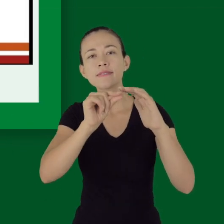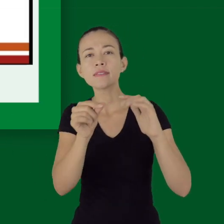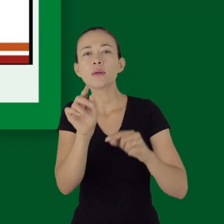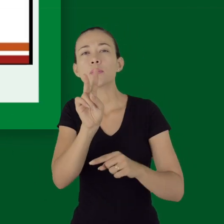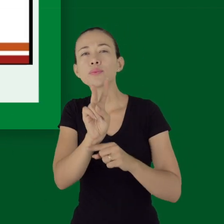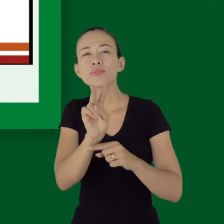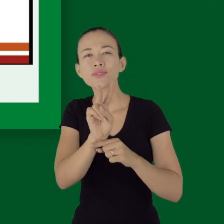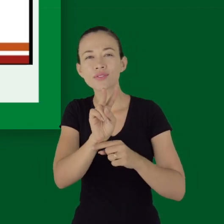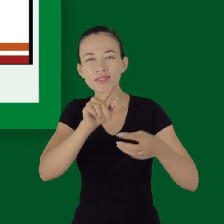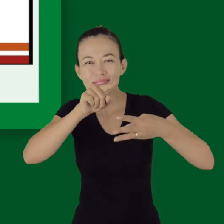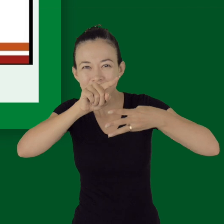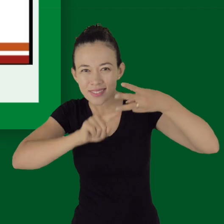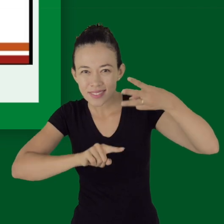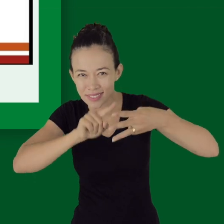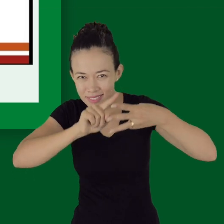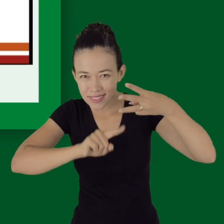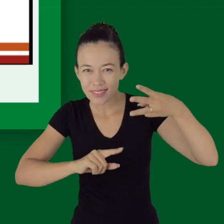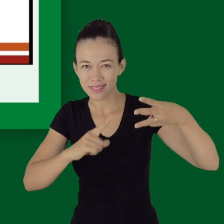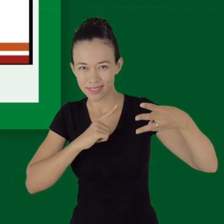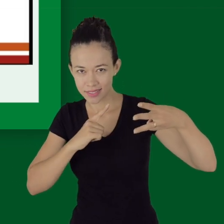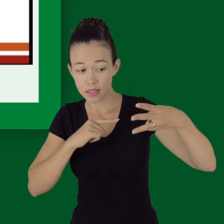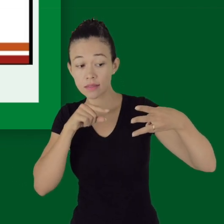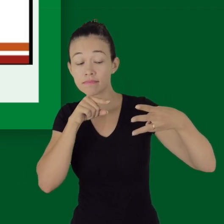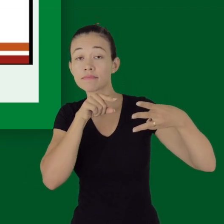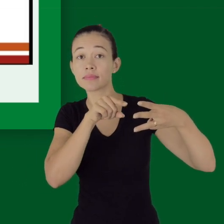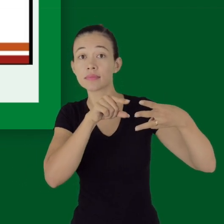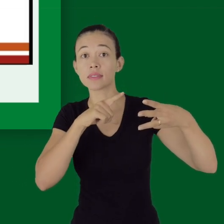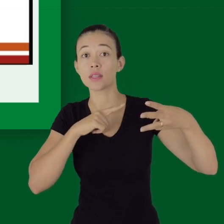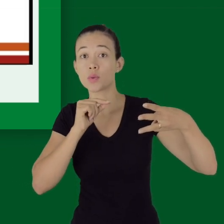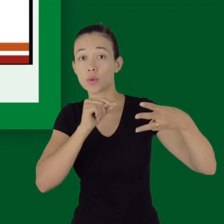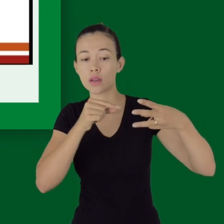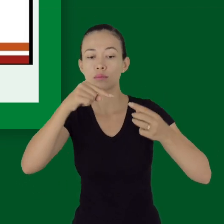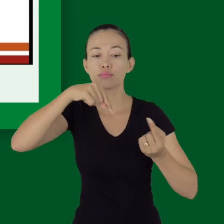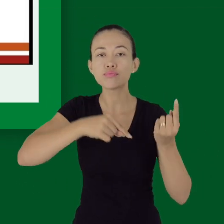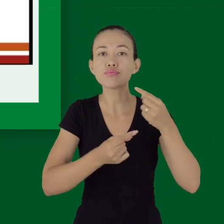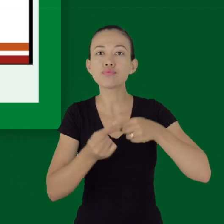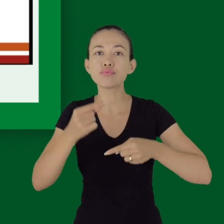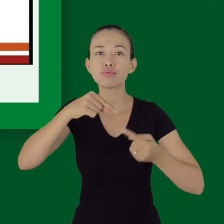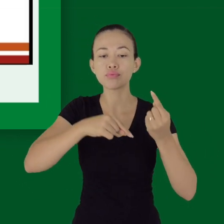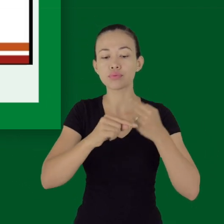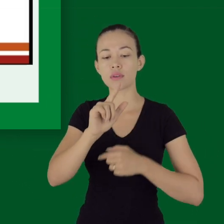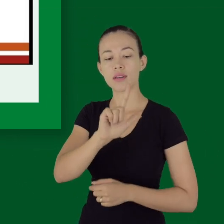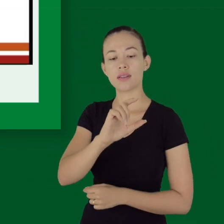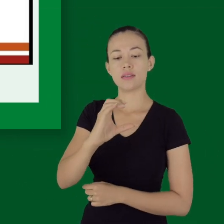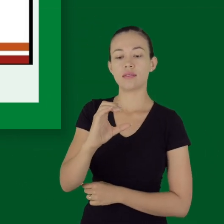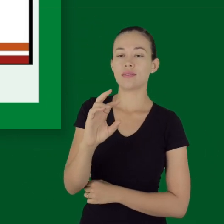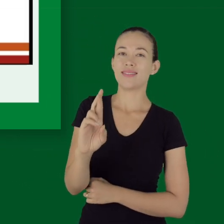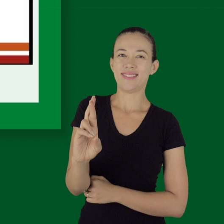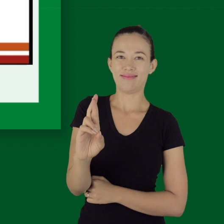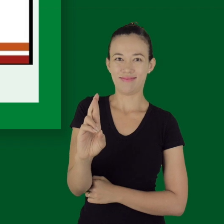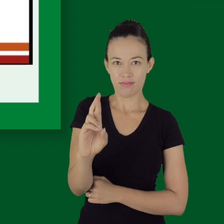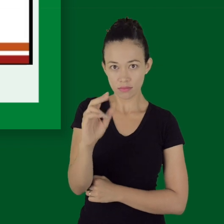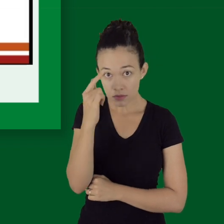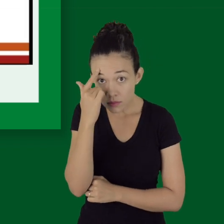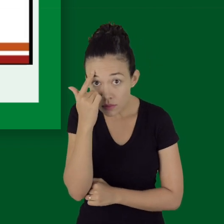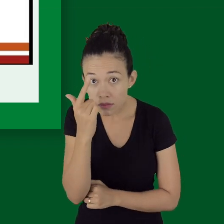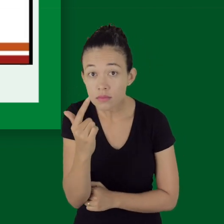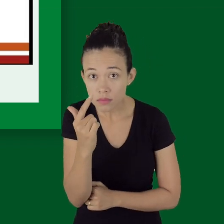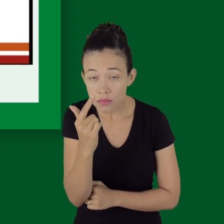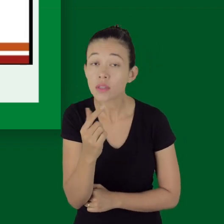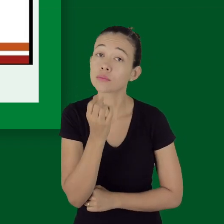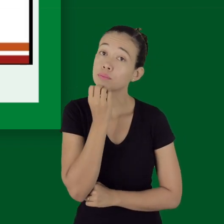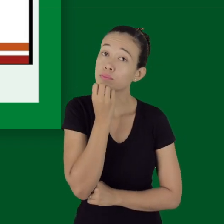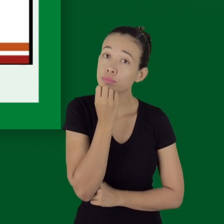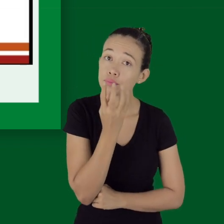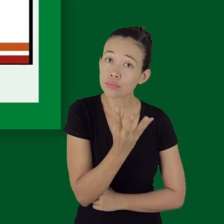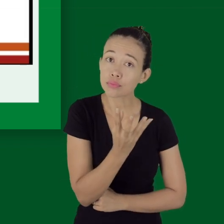desloca dentro do cérebro, né, do espaço subaracnoide, ele circula e ele circula ao longo da coluna nesse